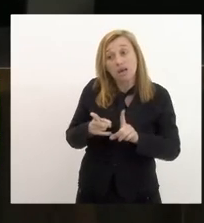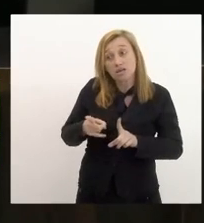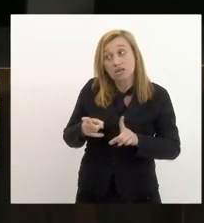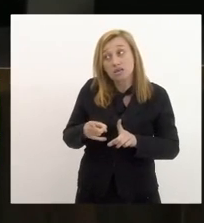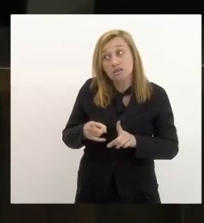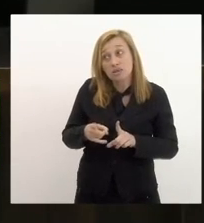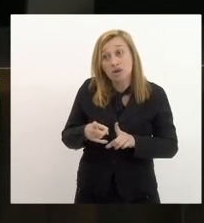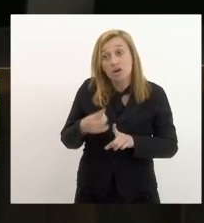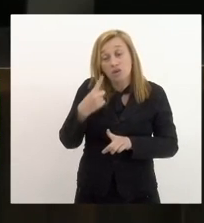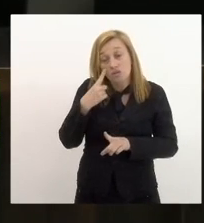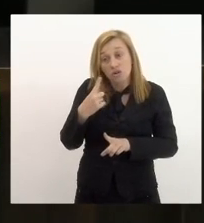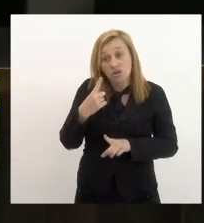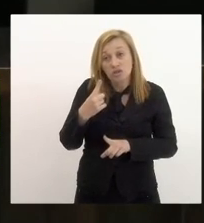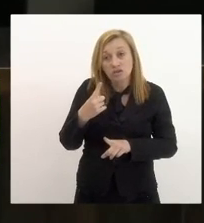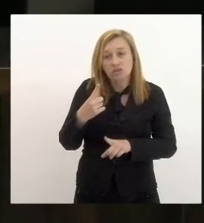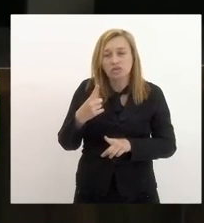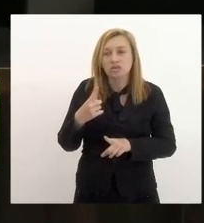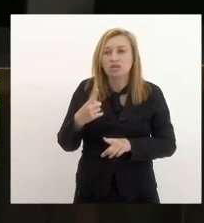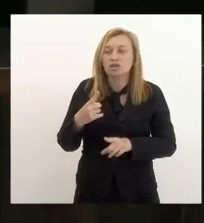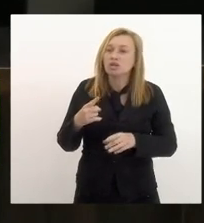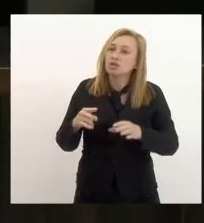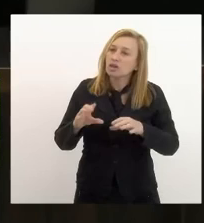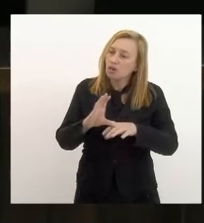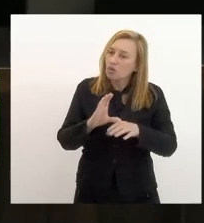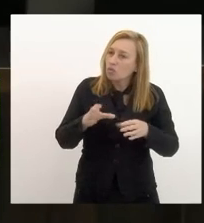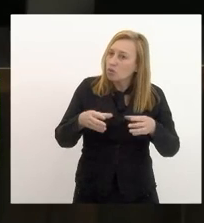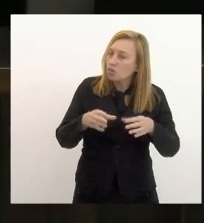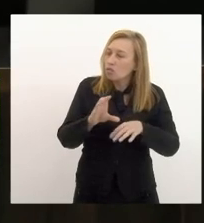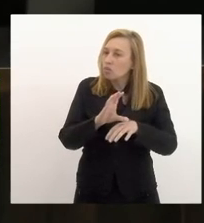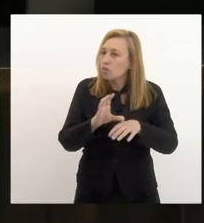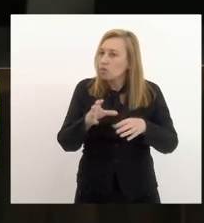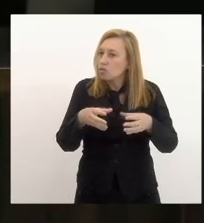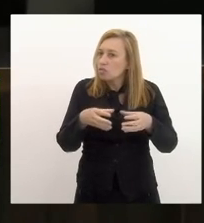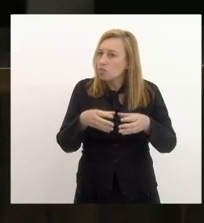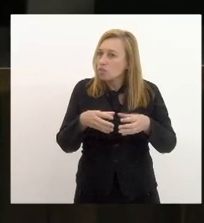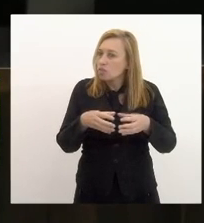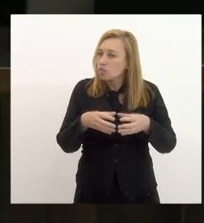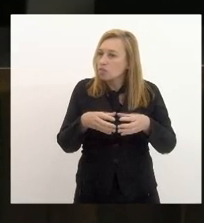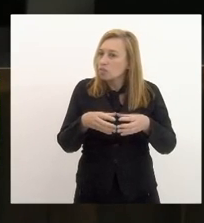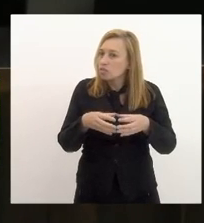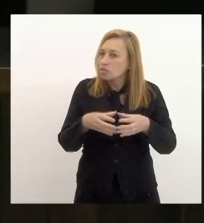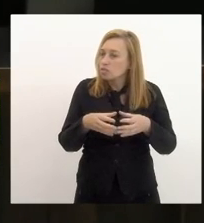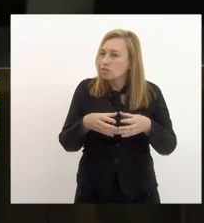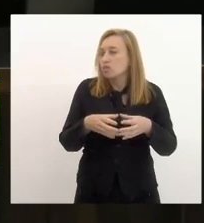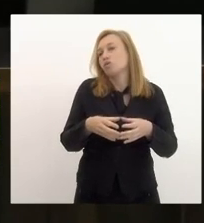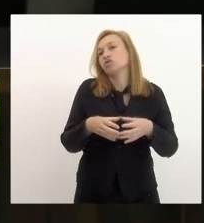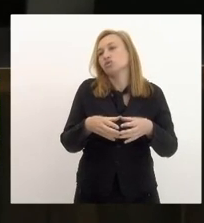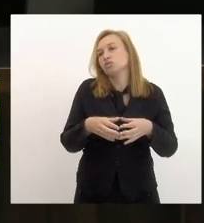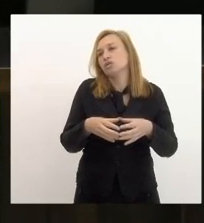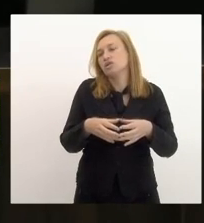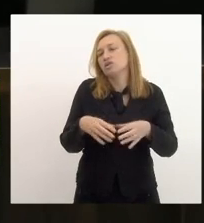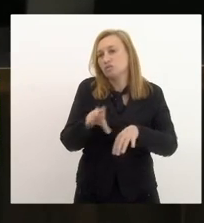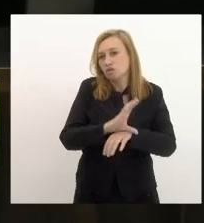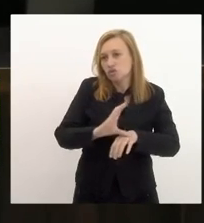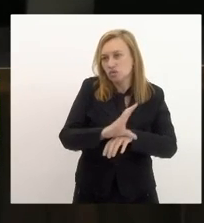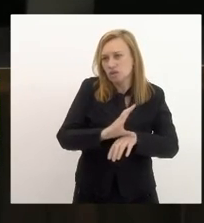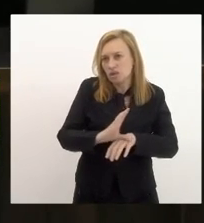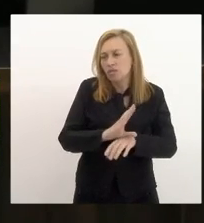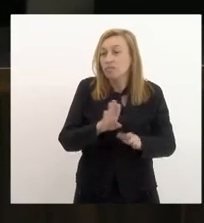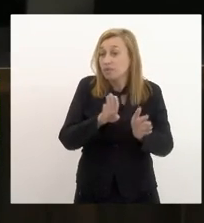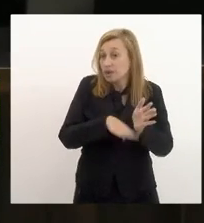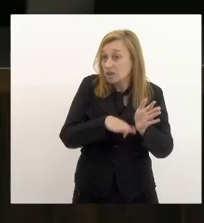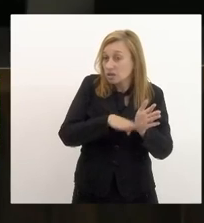em cima tanto da construção Principalmente nos Prefeito orçamentários né que fixa a despesa